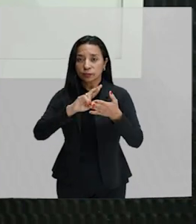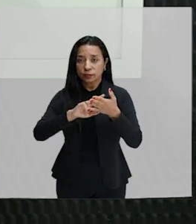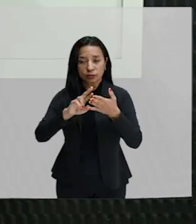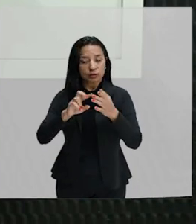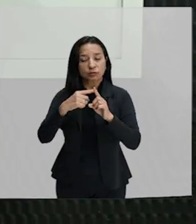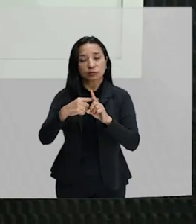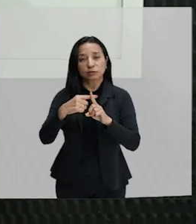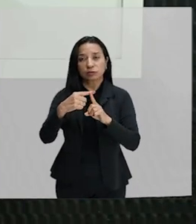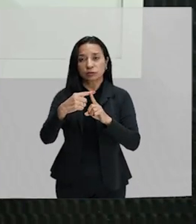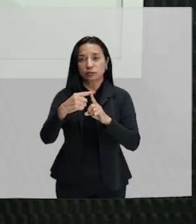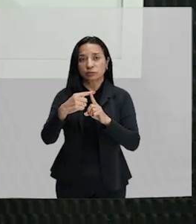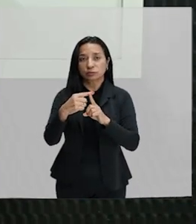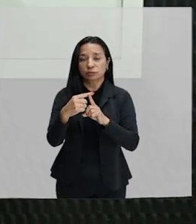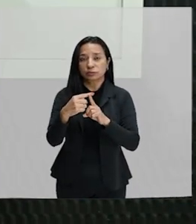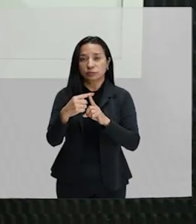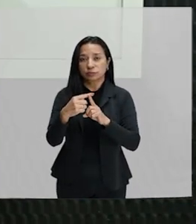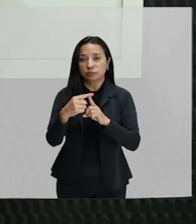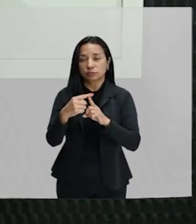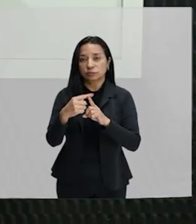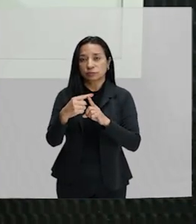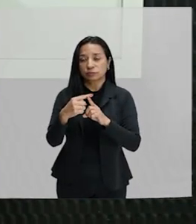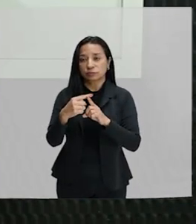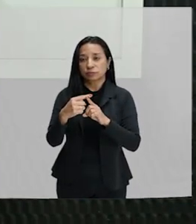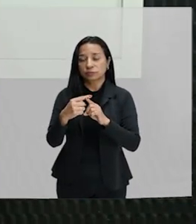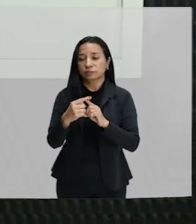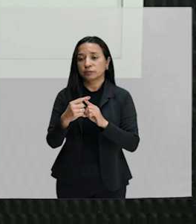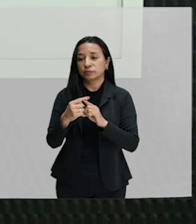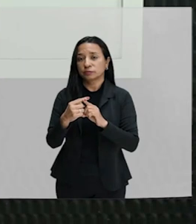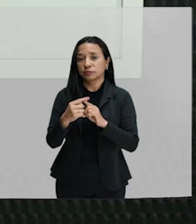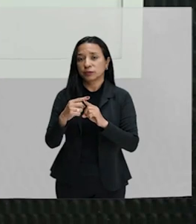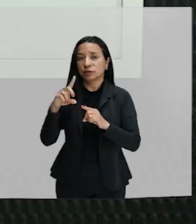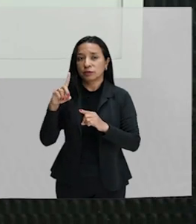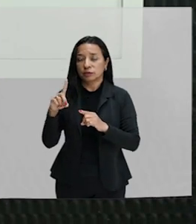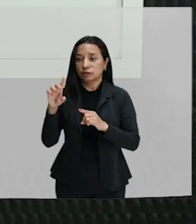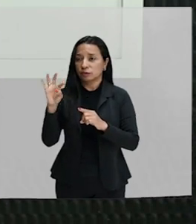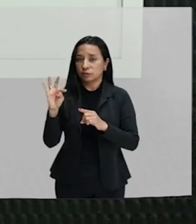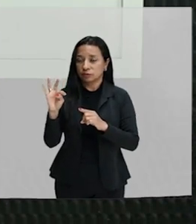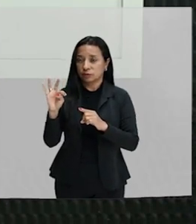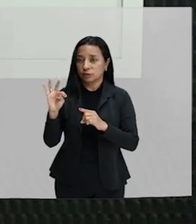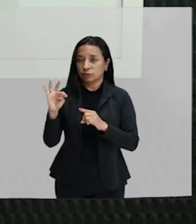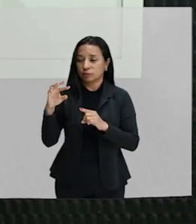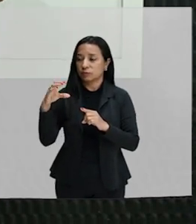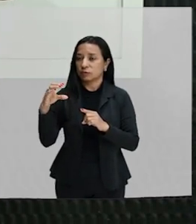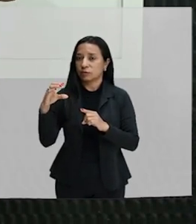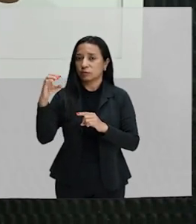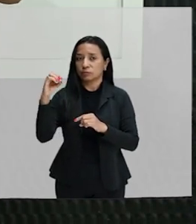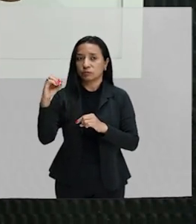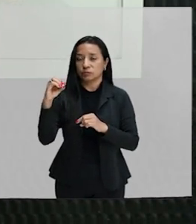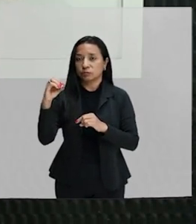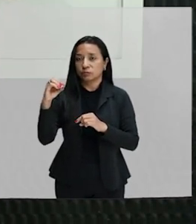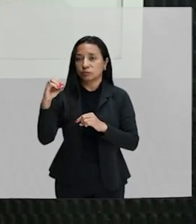de temperatura na escala C sobre 5 Ok vai ser